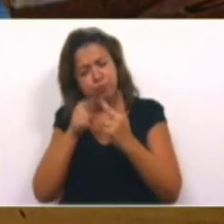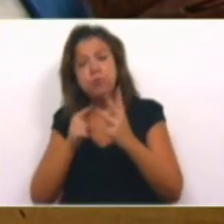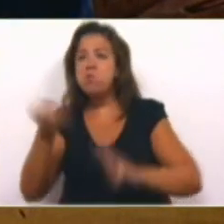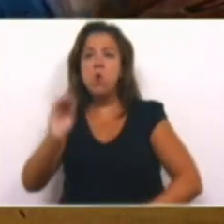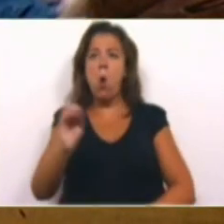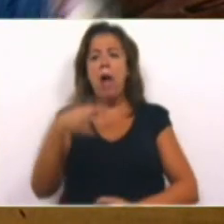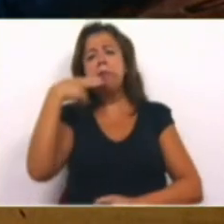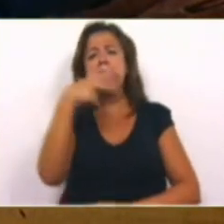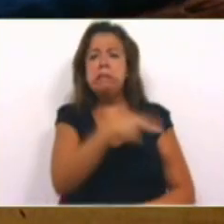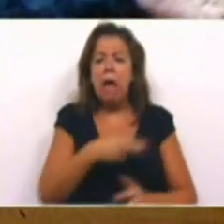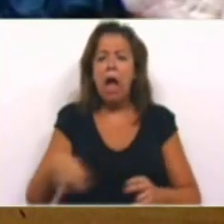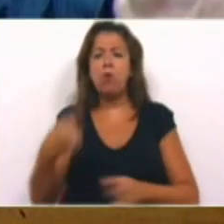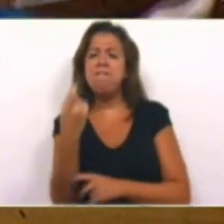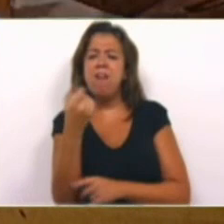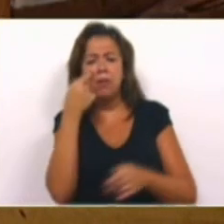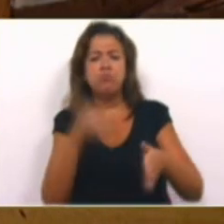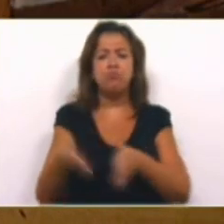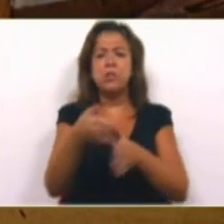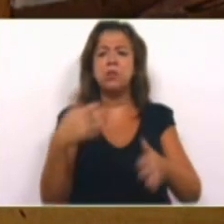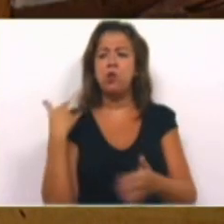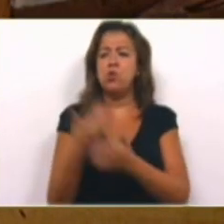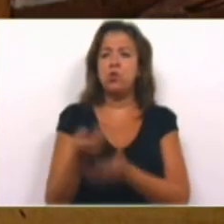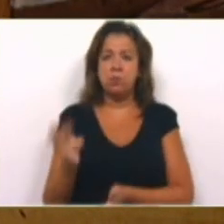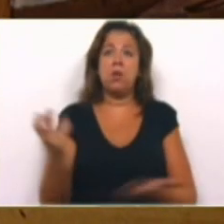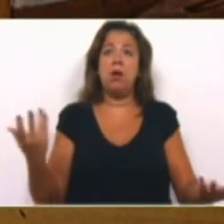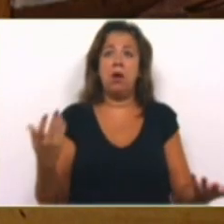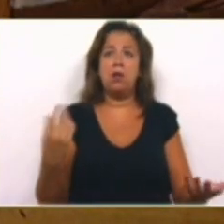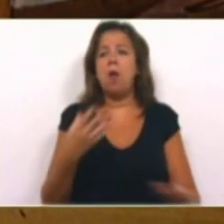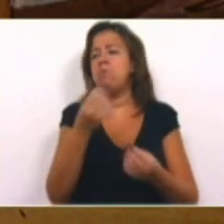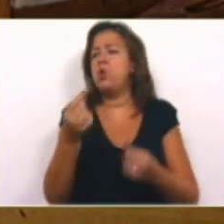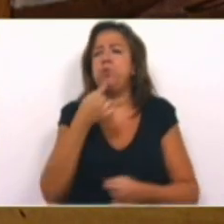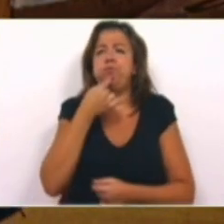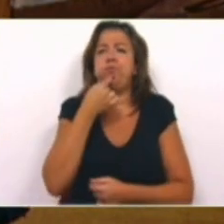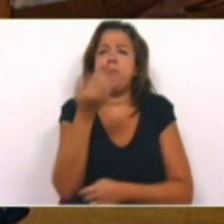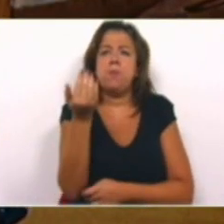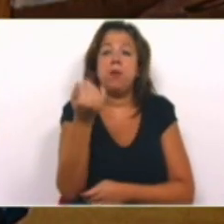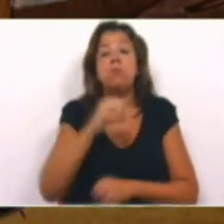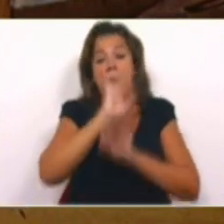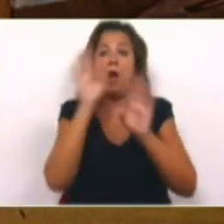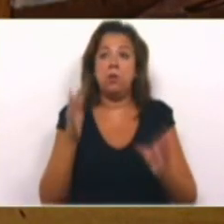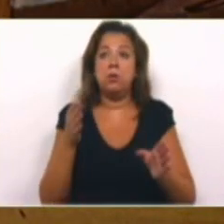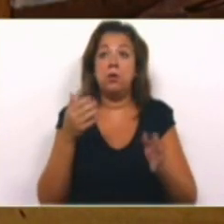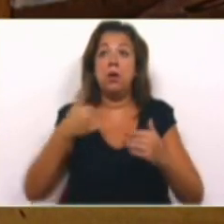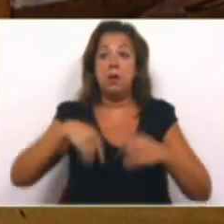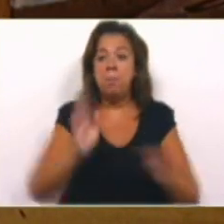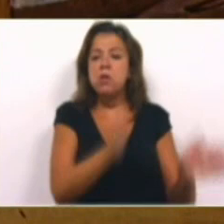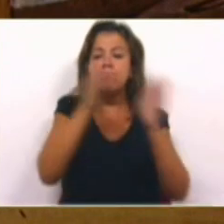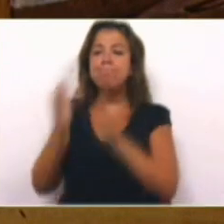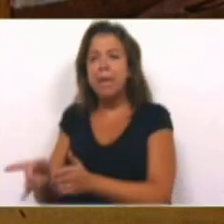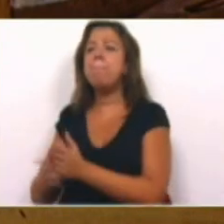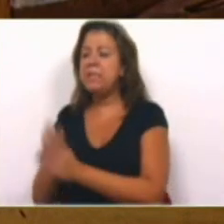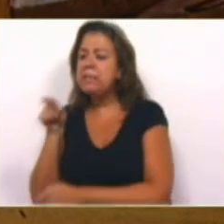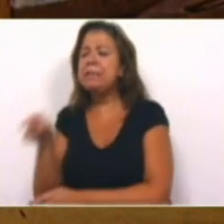as medidas ou a falta delas nos últimos anos. Há muito por fazer, com certeza, mas é preciso, do outro lado da